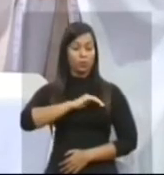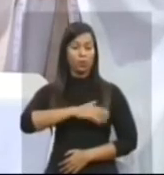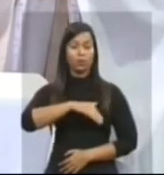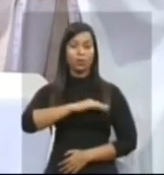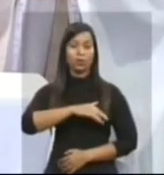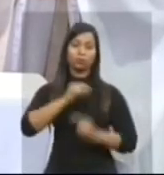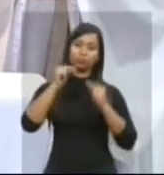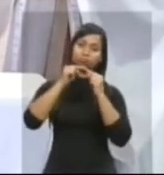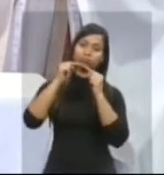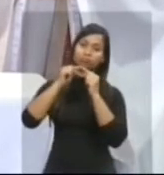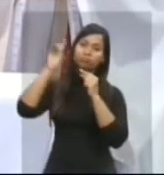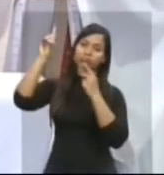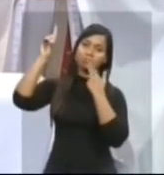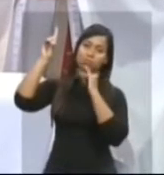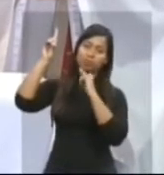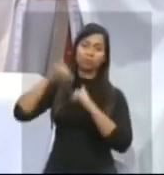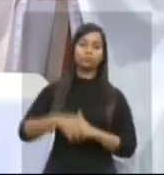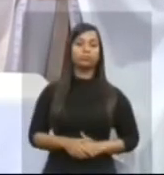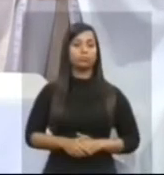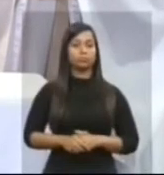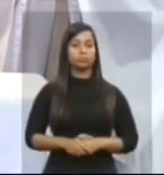coração voltado para vós.